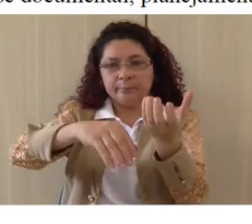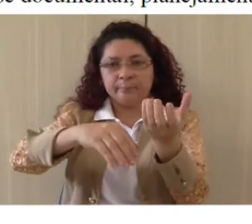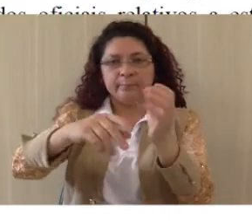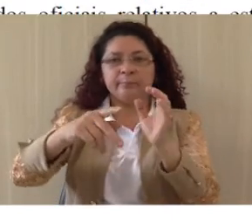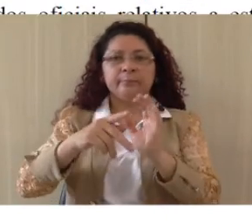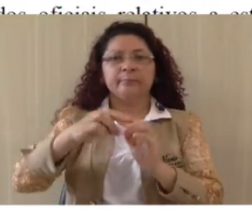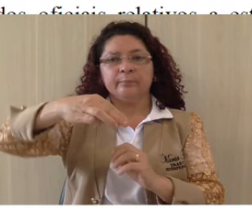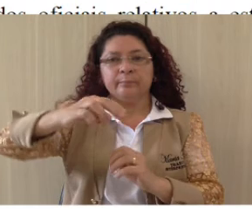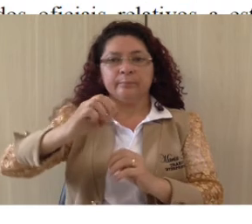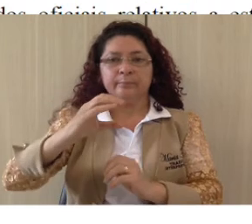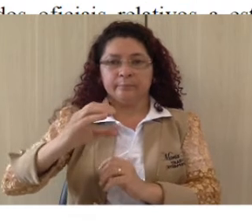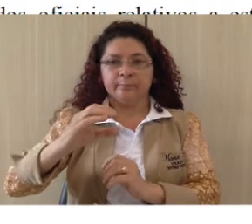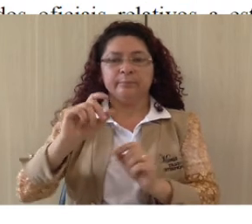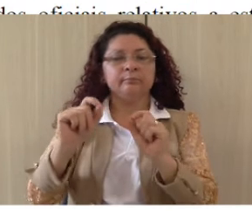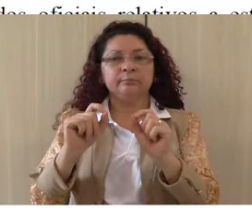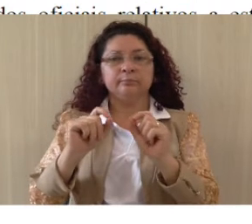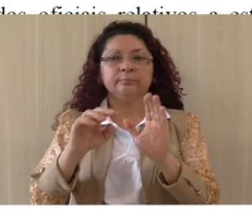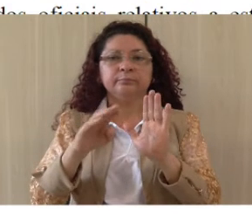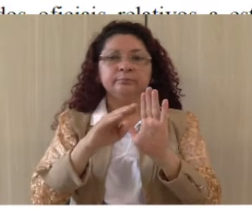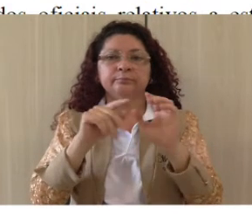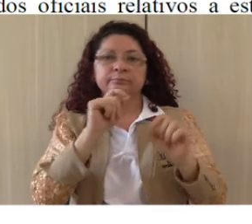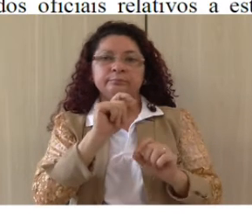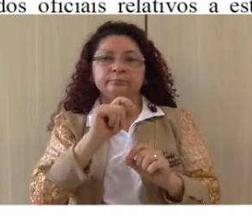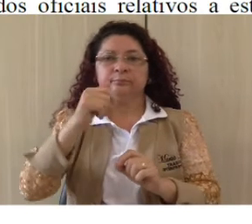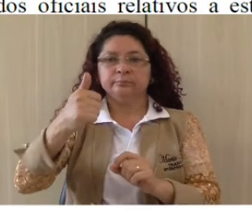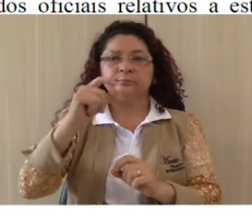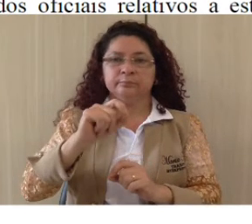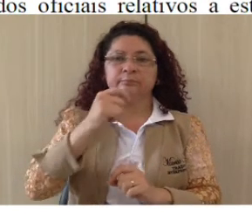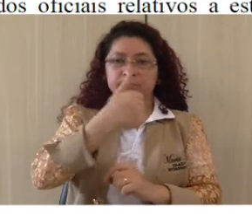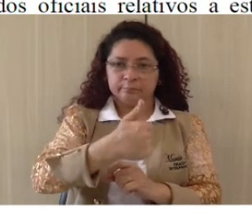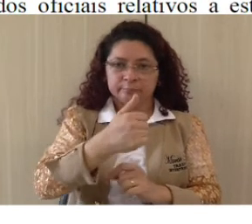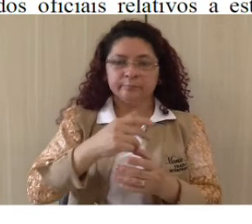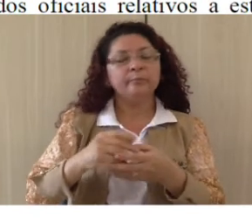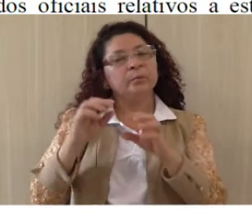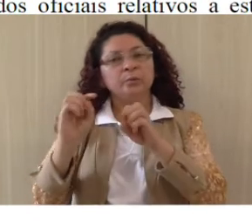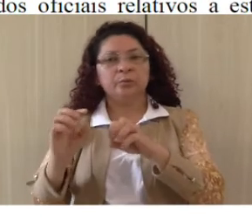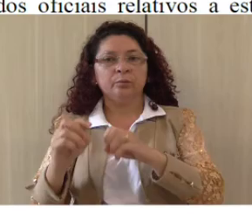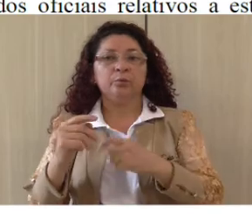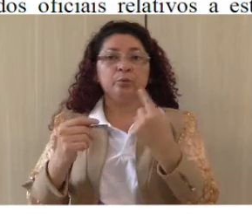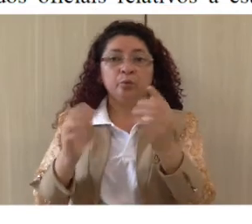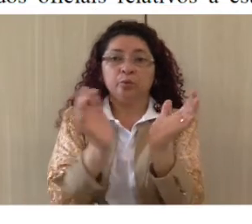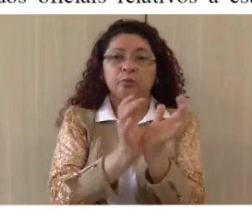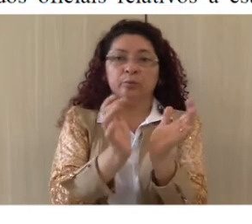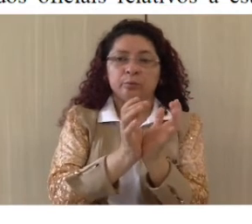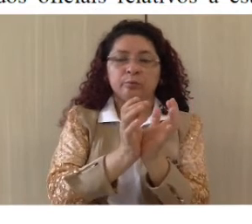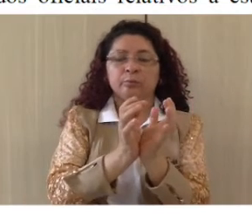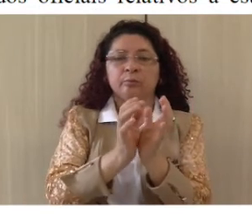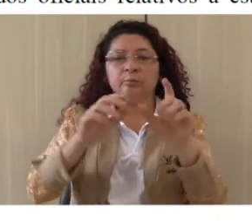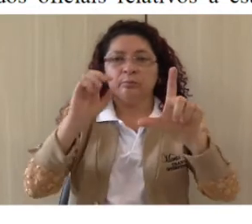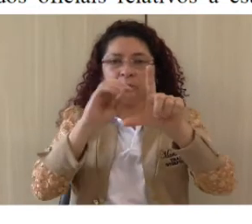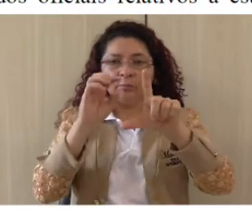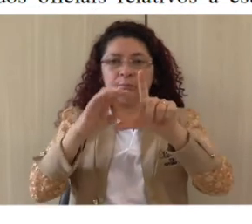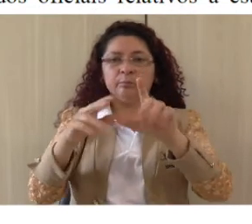Educação, MEC, conforme estabelecido no item 1.1, para a oferta de uma turma do curso de